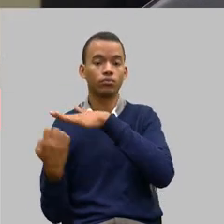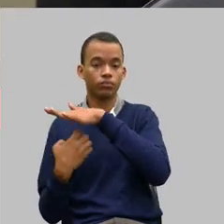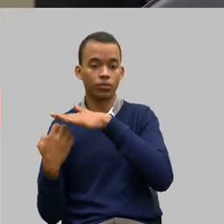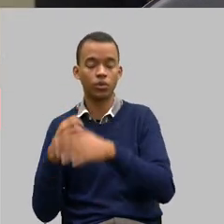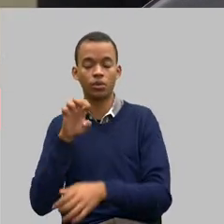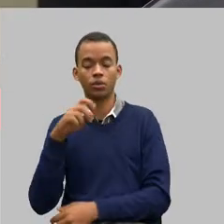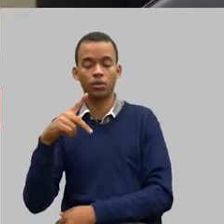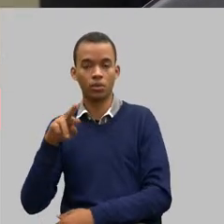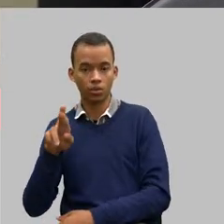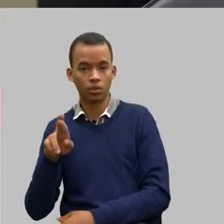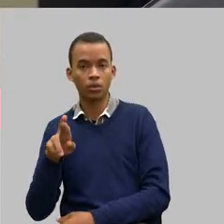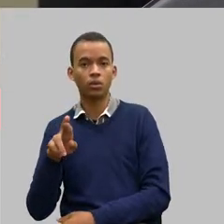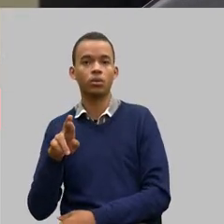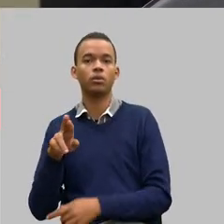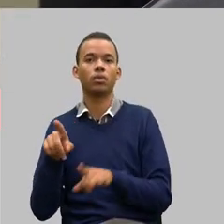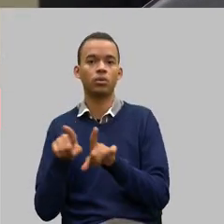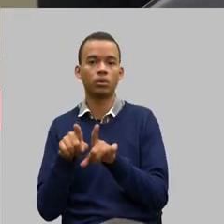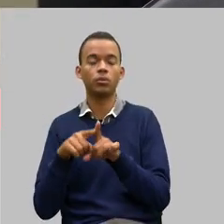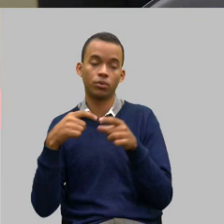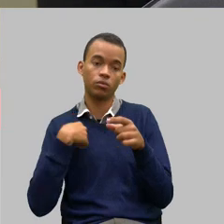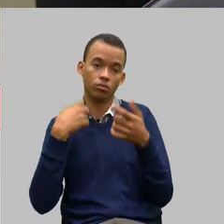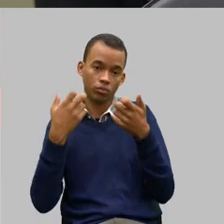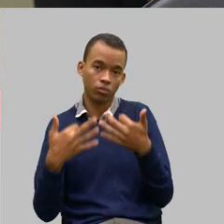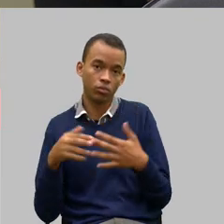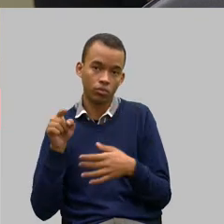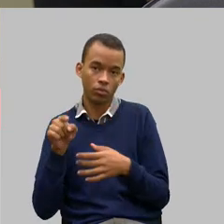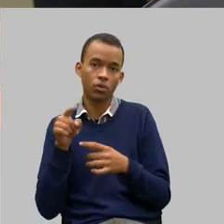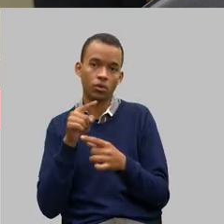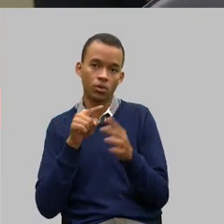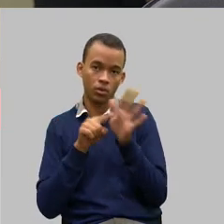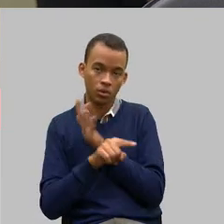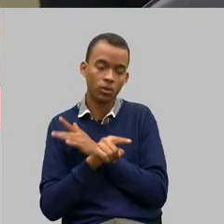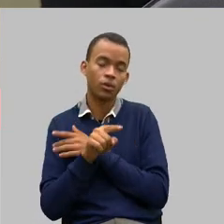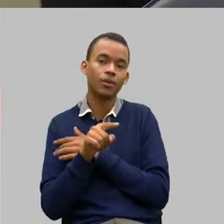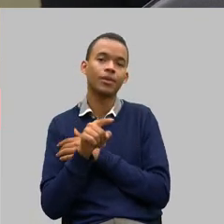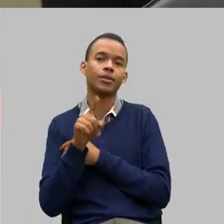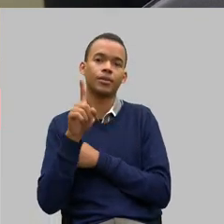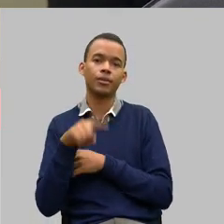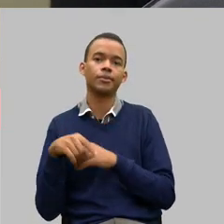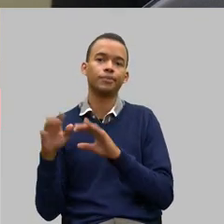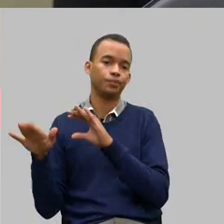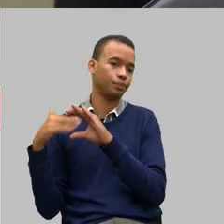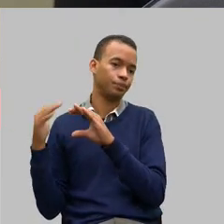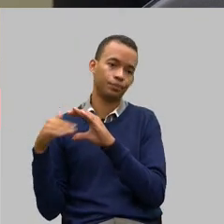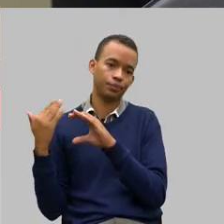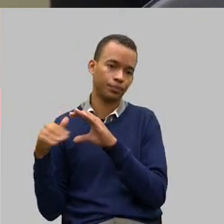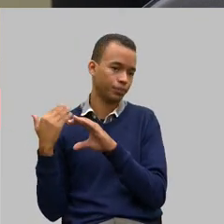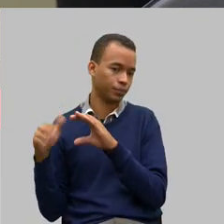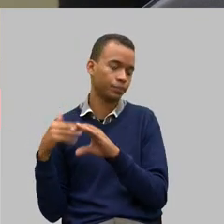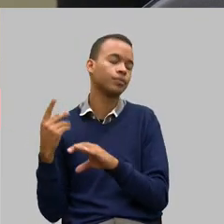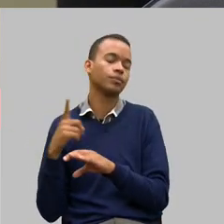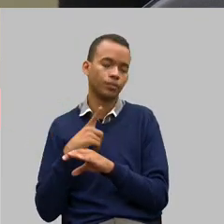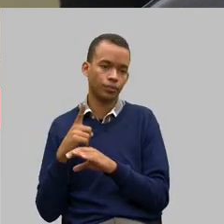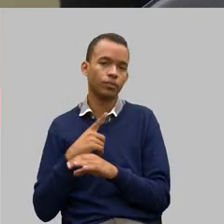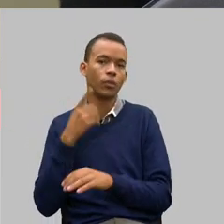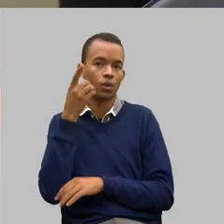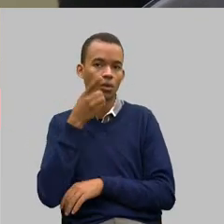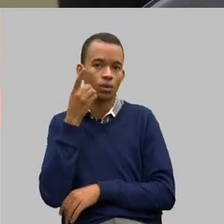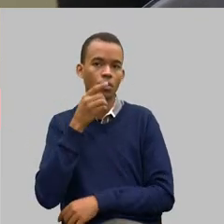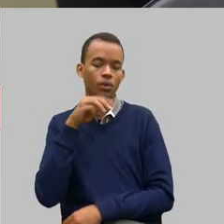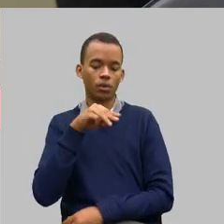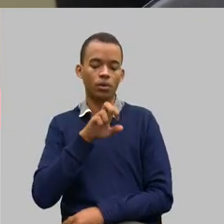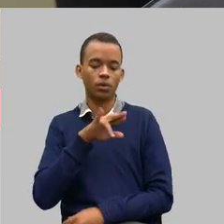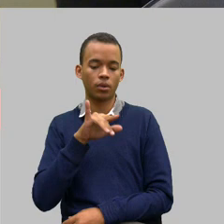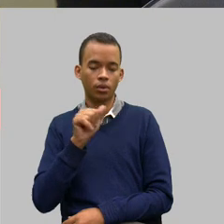PR e aqui destaco que essa questão específica é uma questão que foi abordada inúmeras vezes na nossa comissão pela deputada Maria Clara